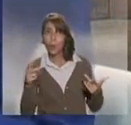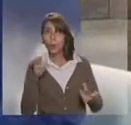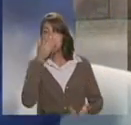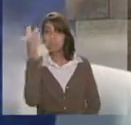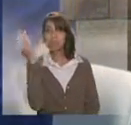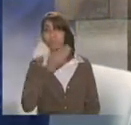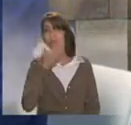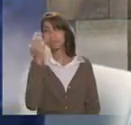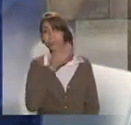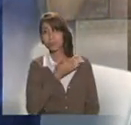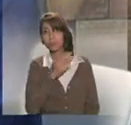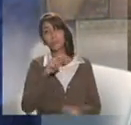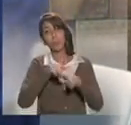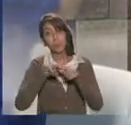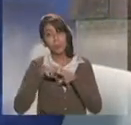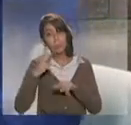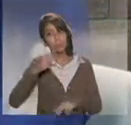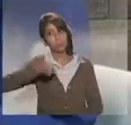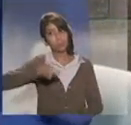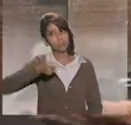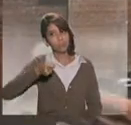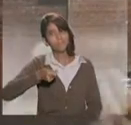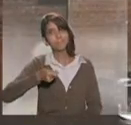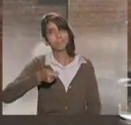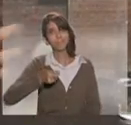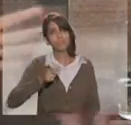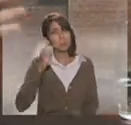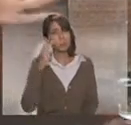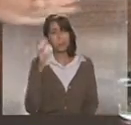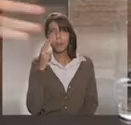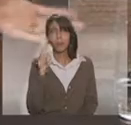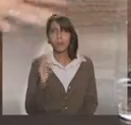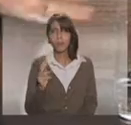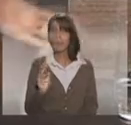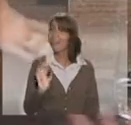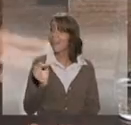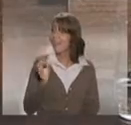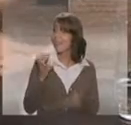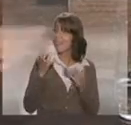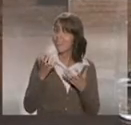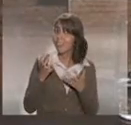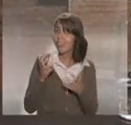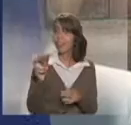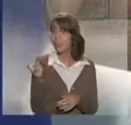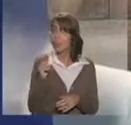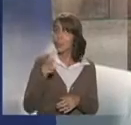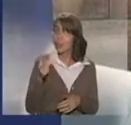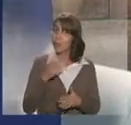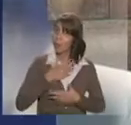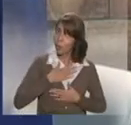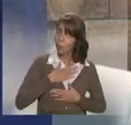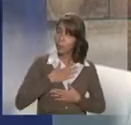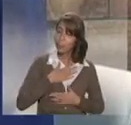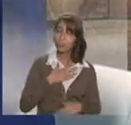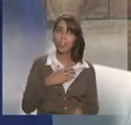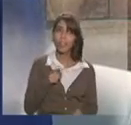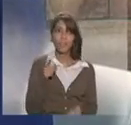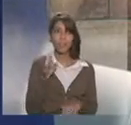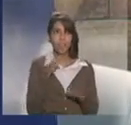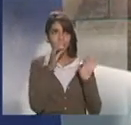e por isso o seu grau de exigência ou exata é normal né gente quer sempre agradar os dois trabalhos e vai a uma orquestra